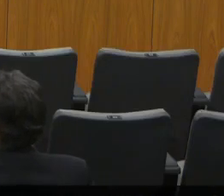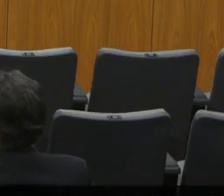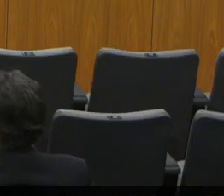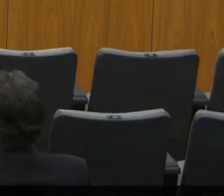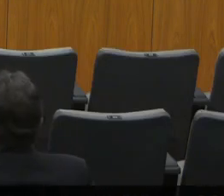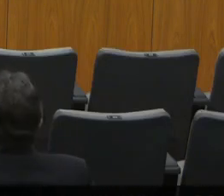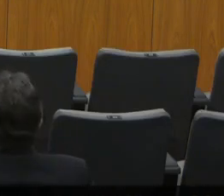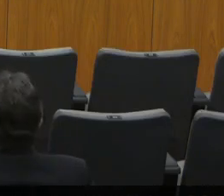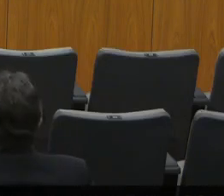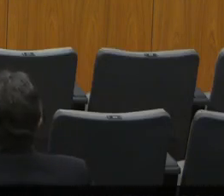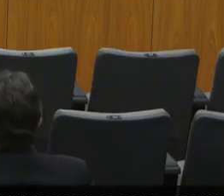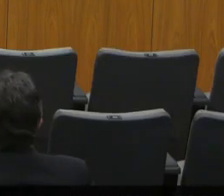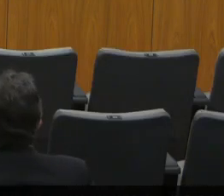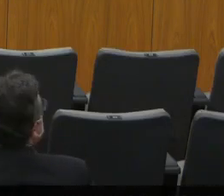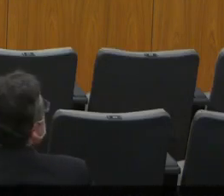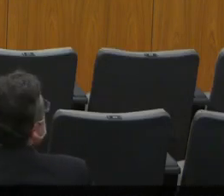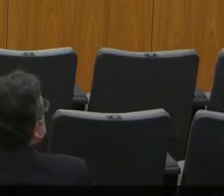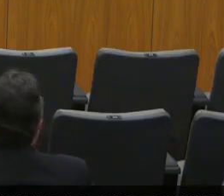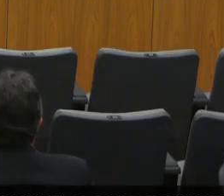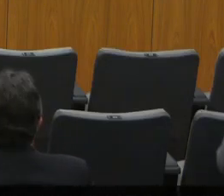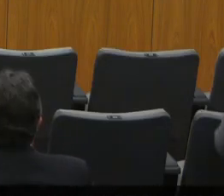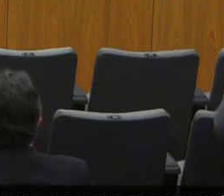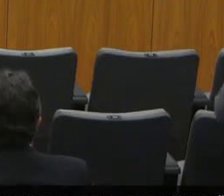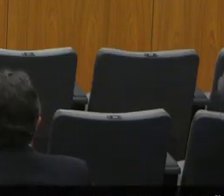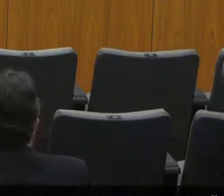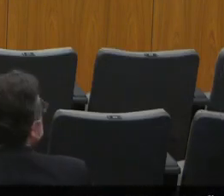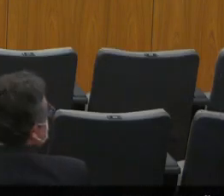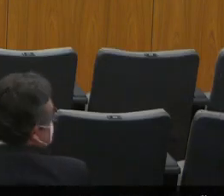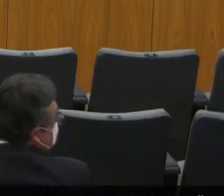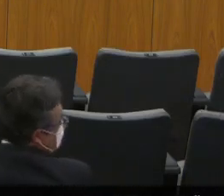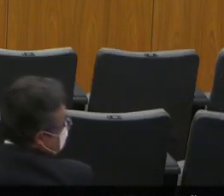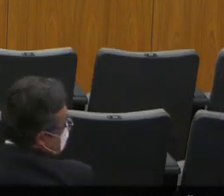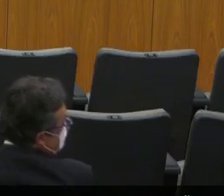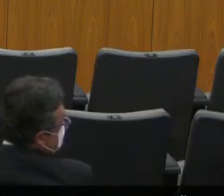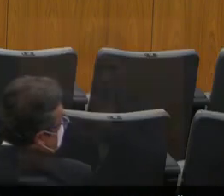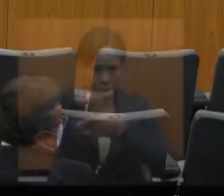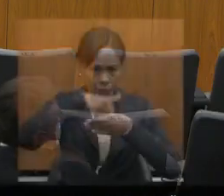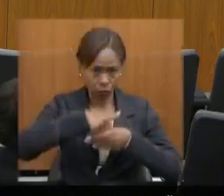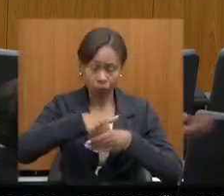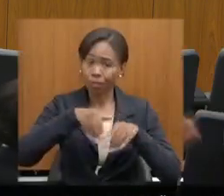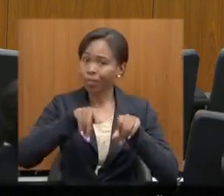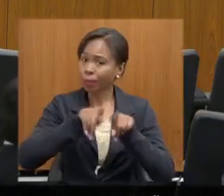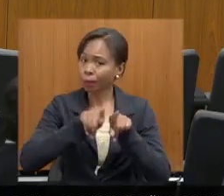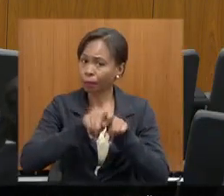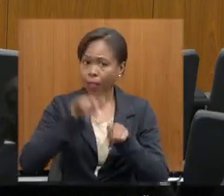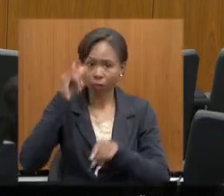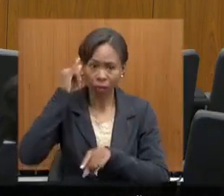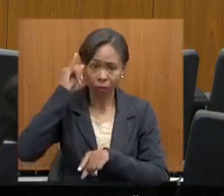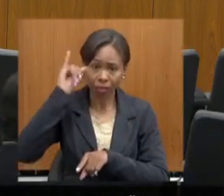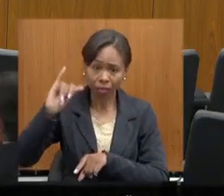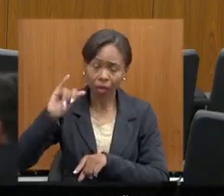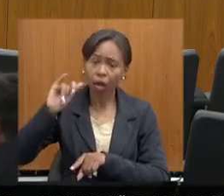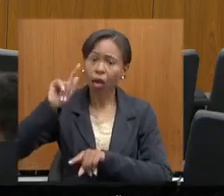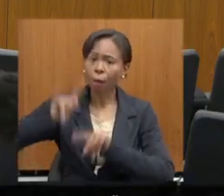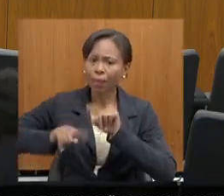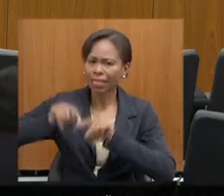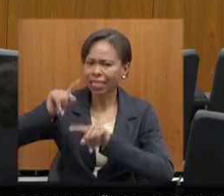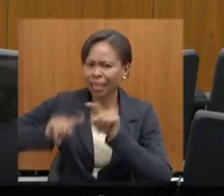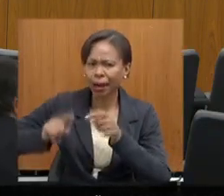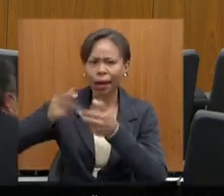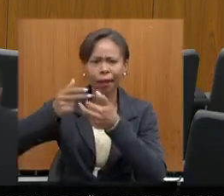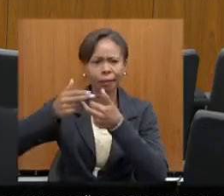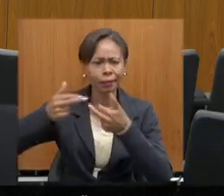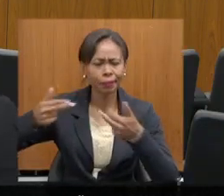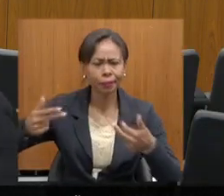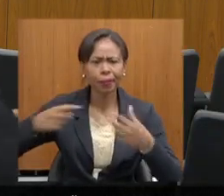abordagem de temas eleitorais bem como o uso de materiais e vestimentas